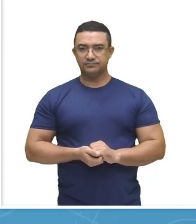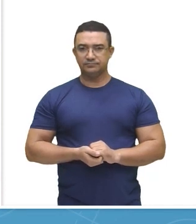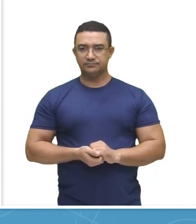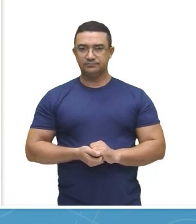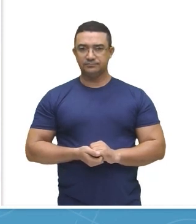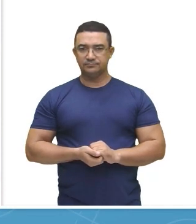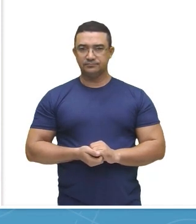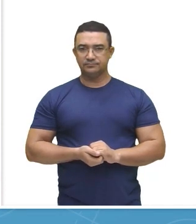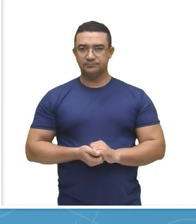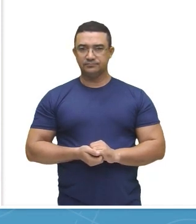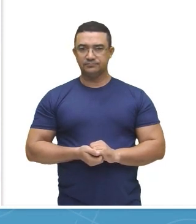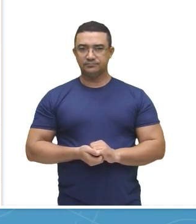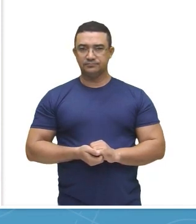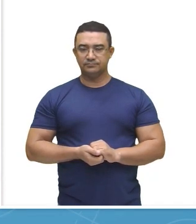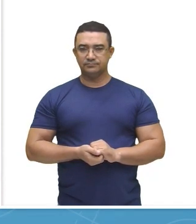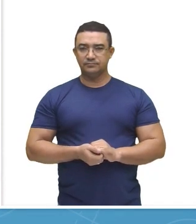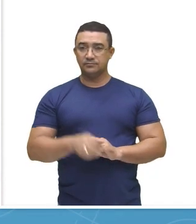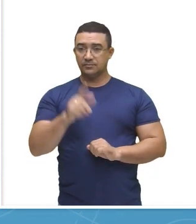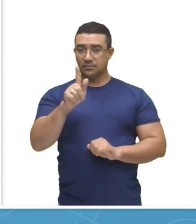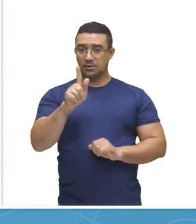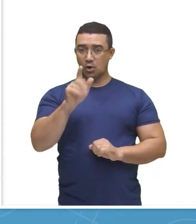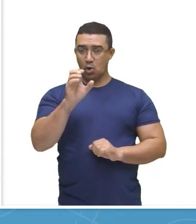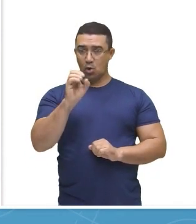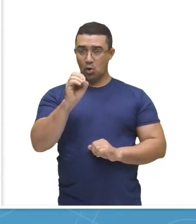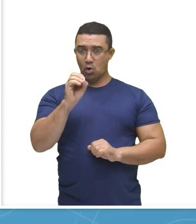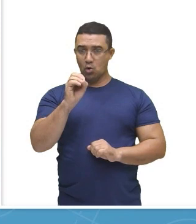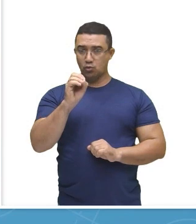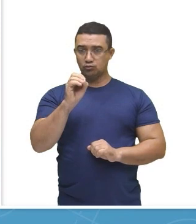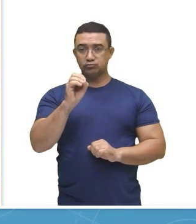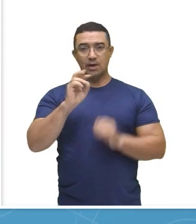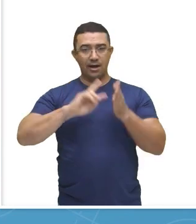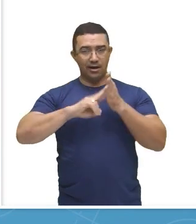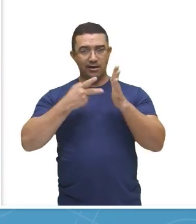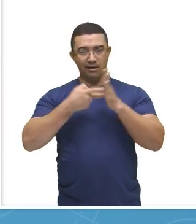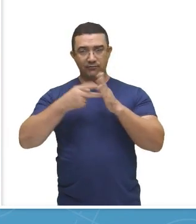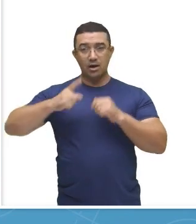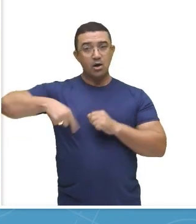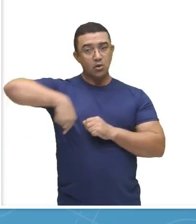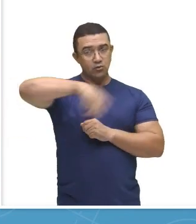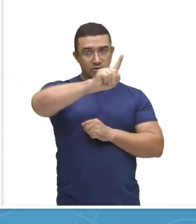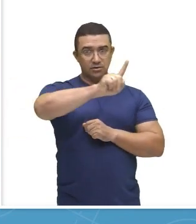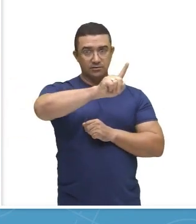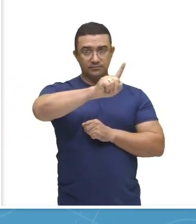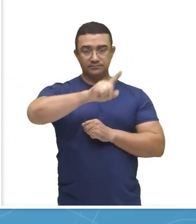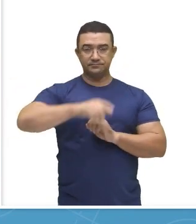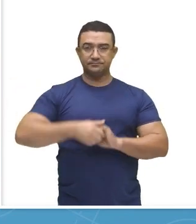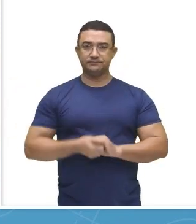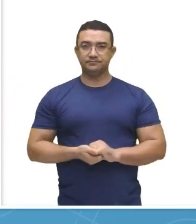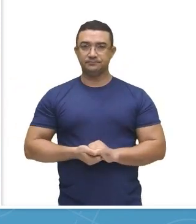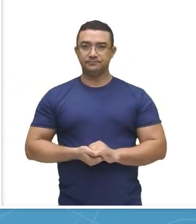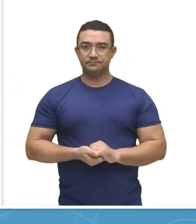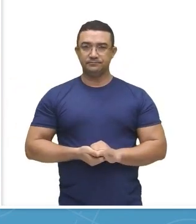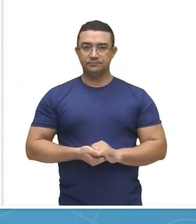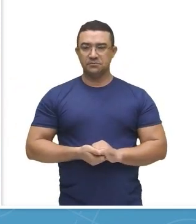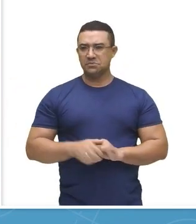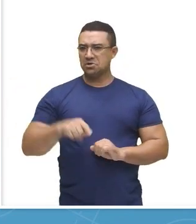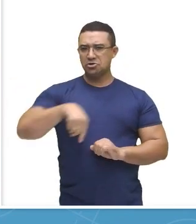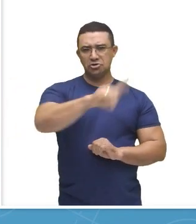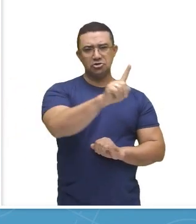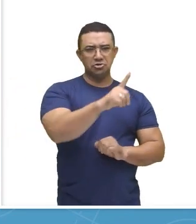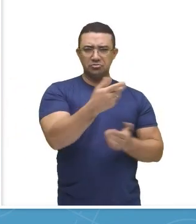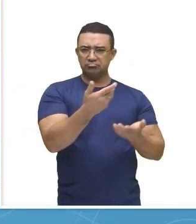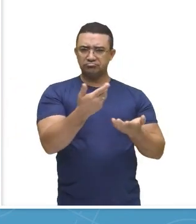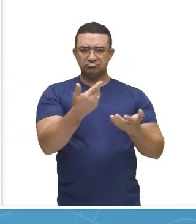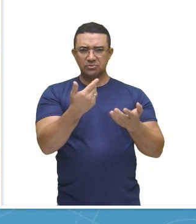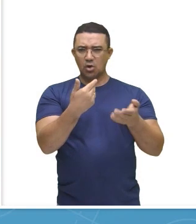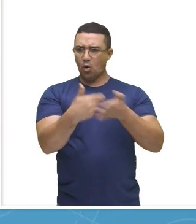drive. Go, ir. O verbo go é o verbo ir para algum lugar. Geralmente